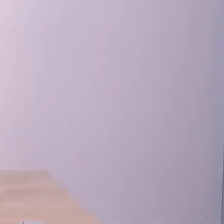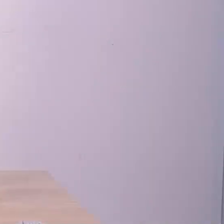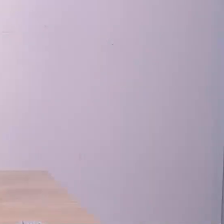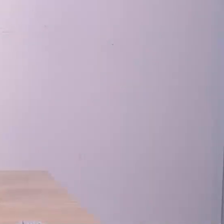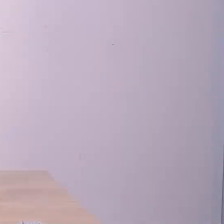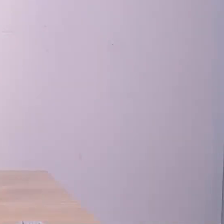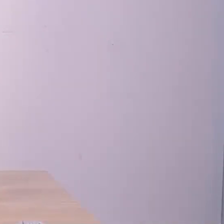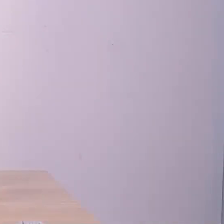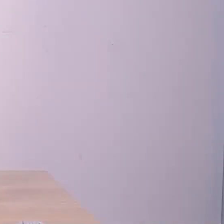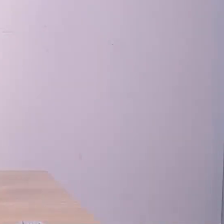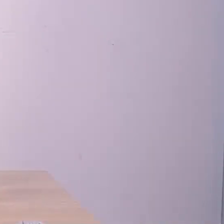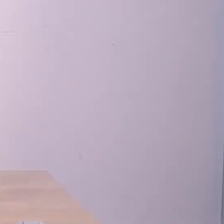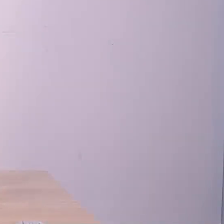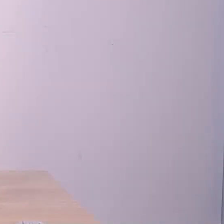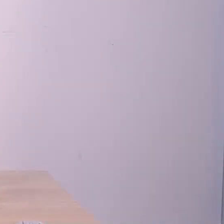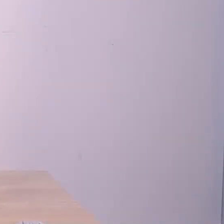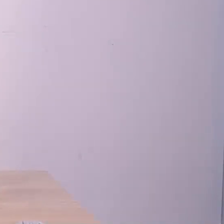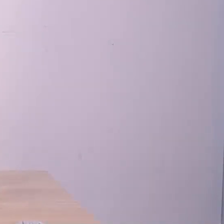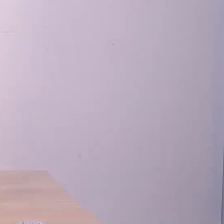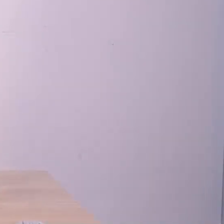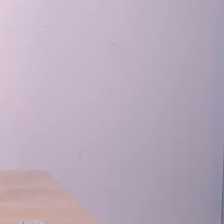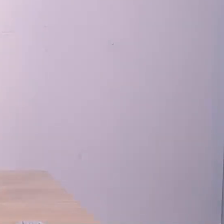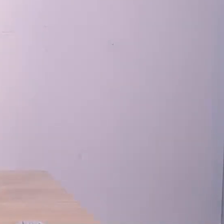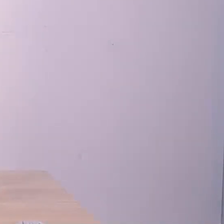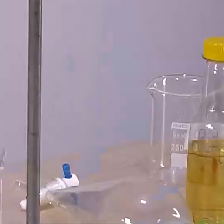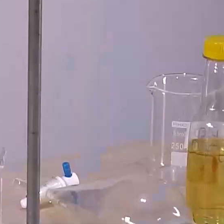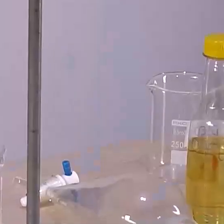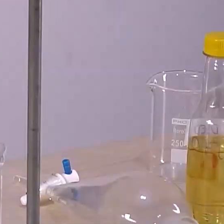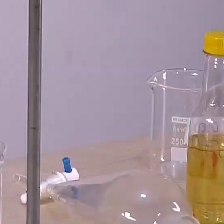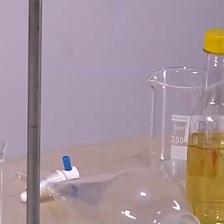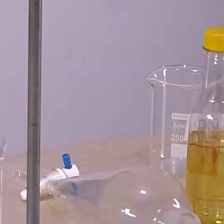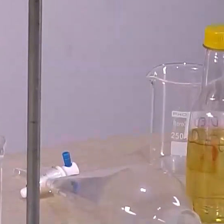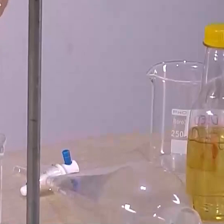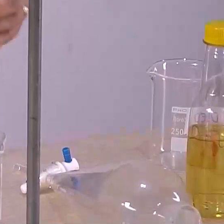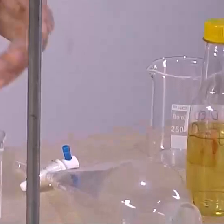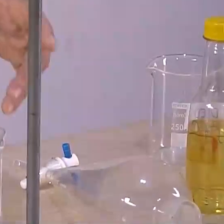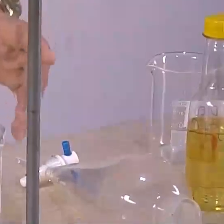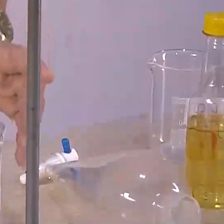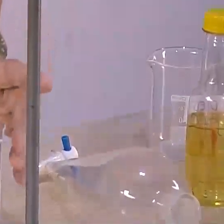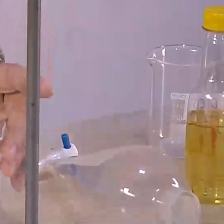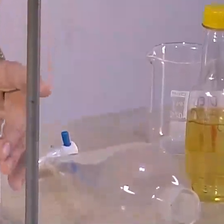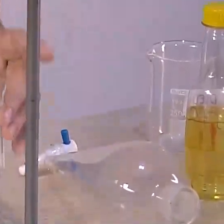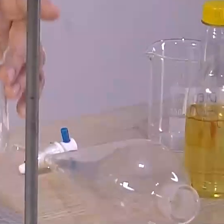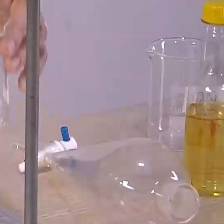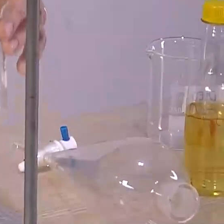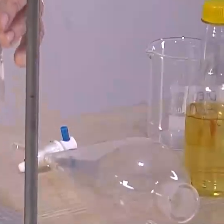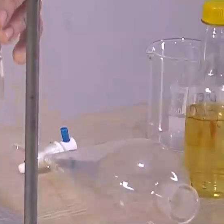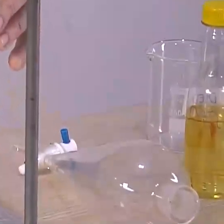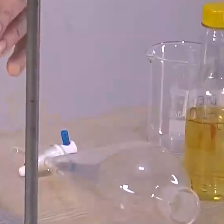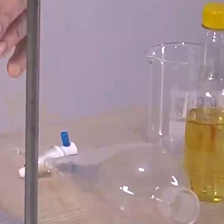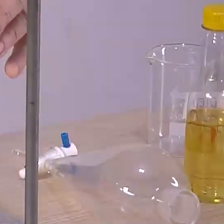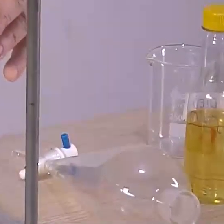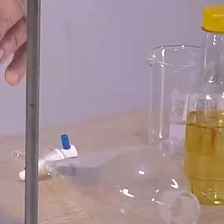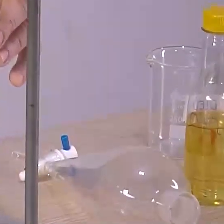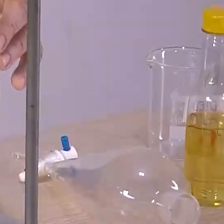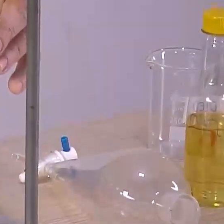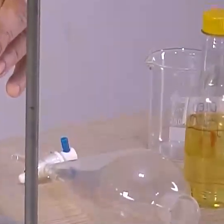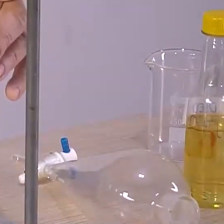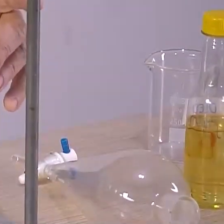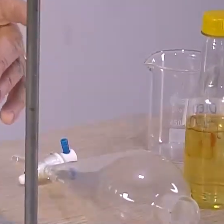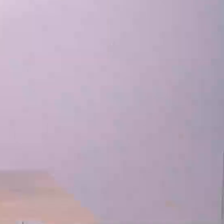fazer a filtração da areia. Vocês estão vendo? Olha, a água está